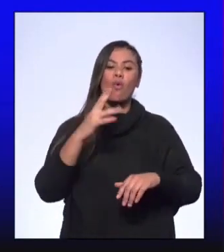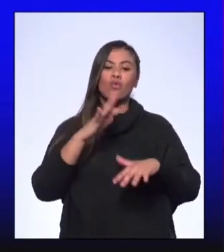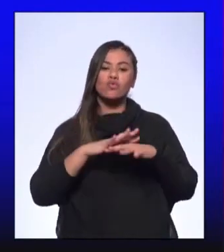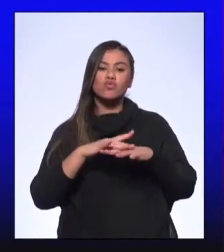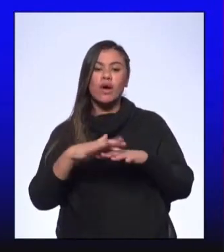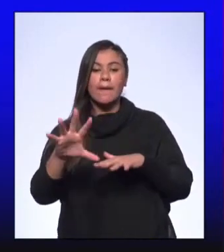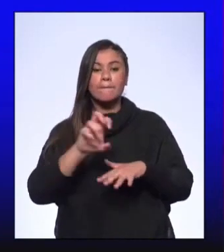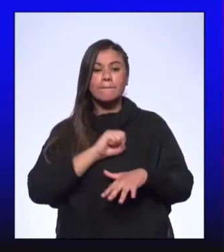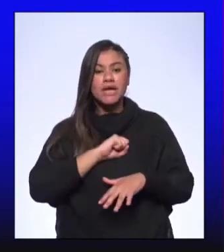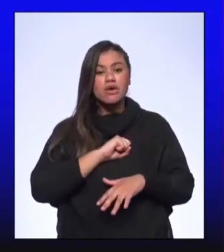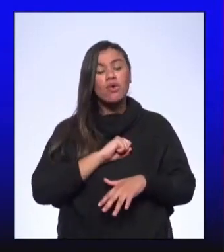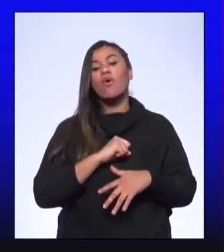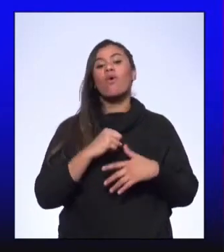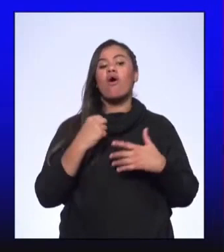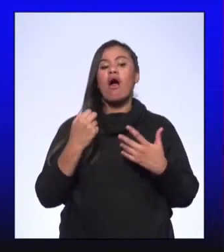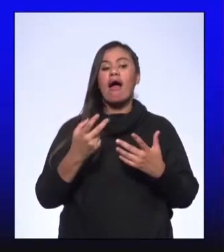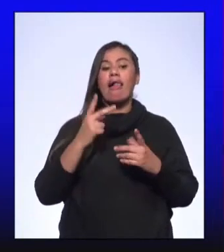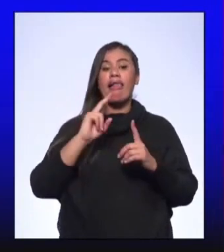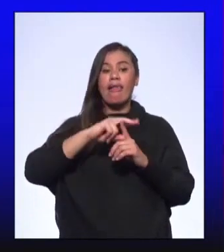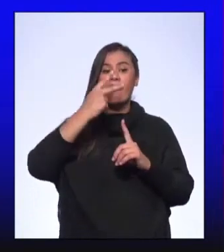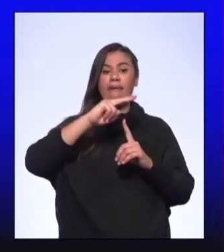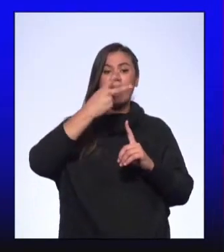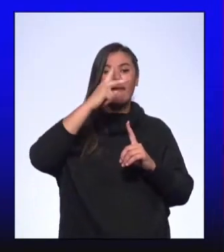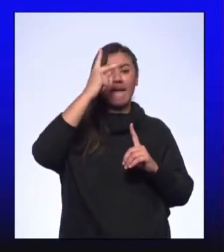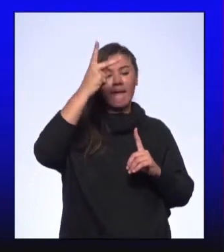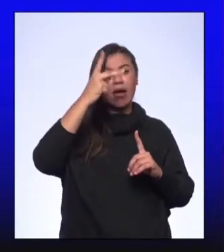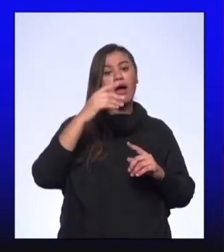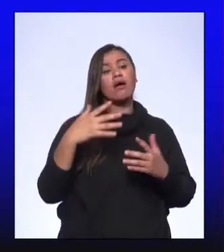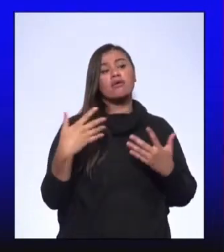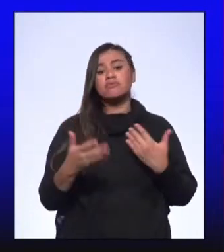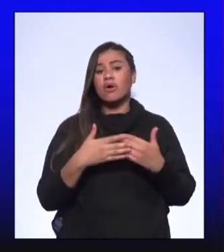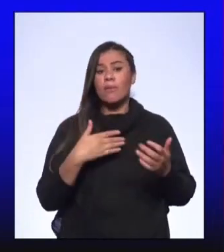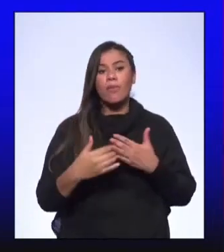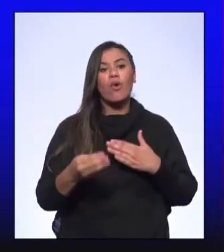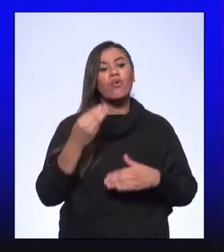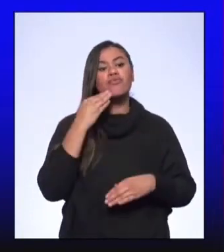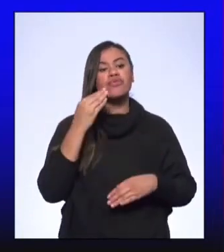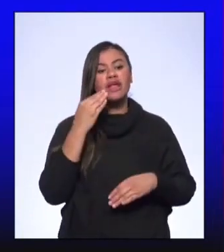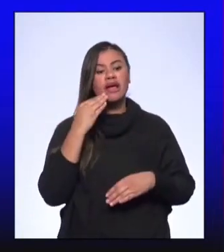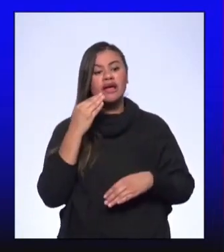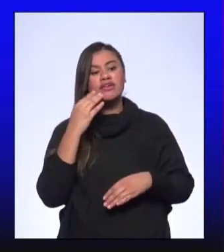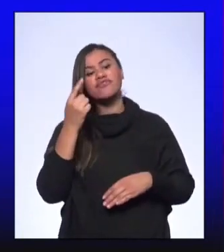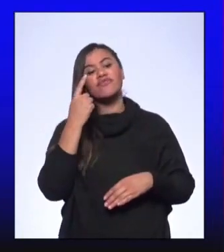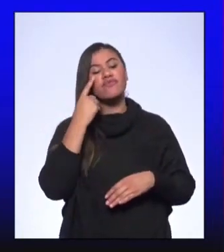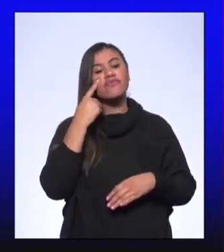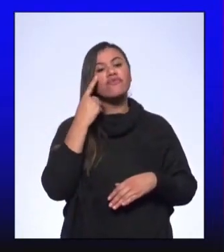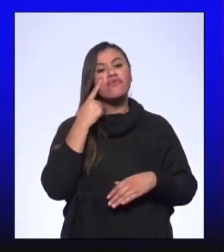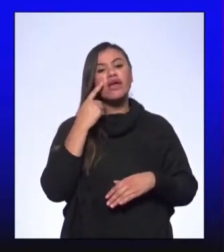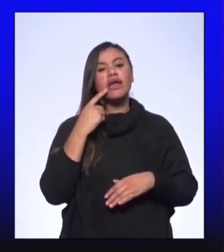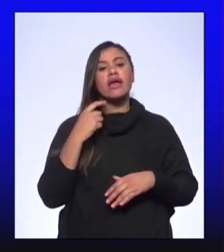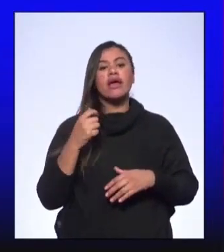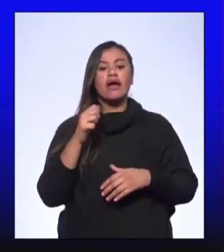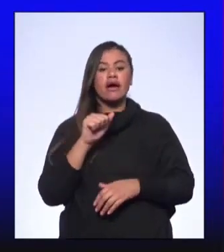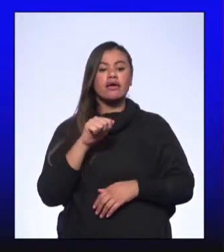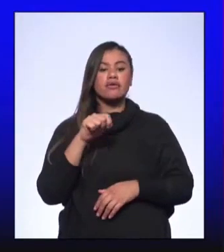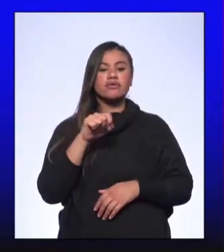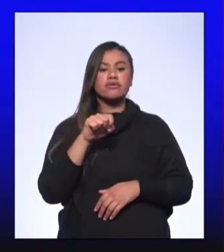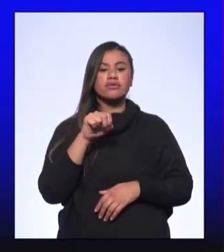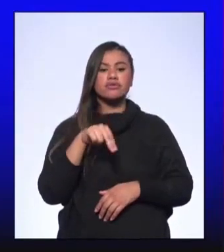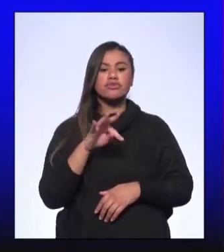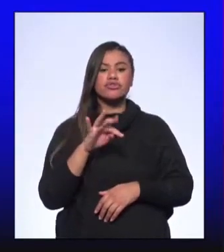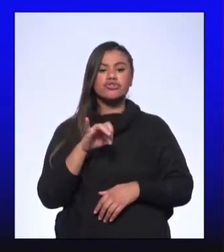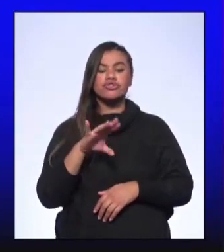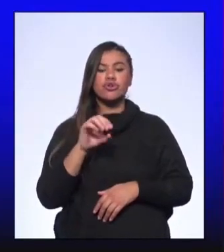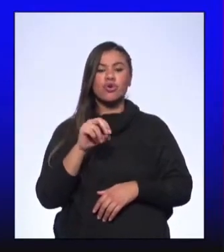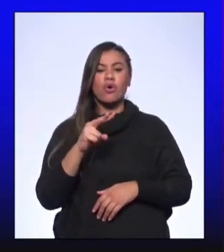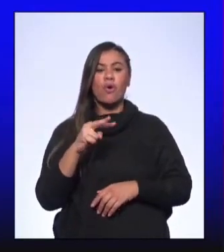têm anticorpos num determinado local e fazem uma proporção desse para estimar quantos por cento da